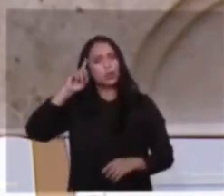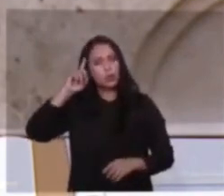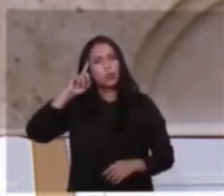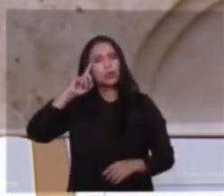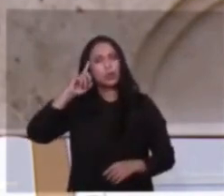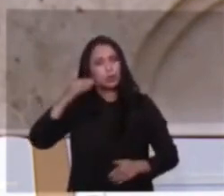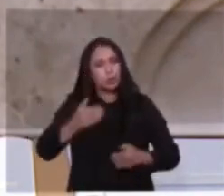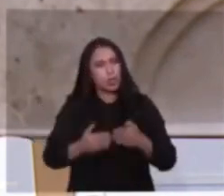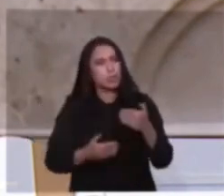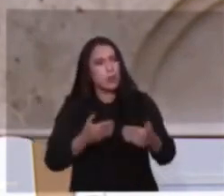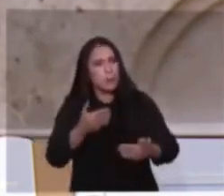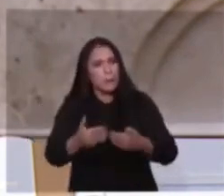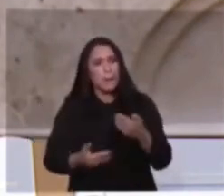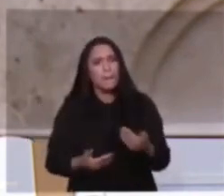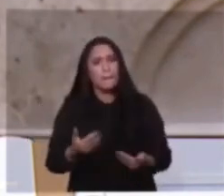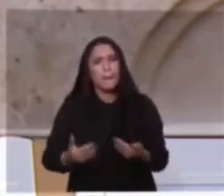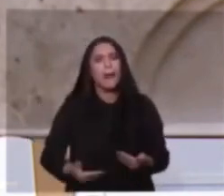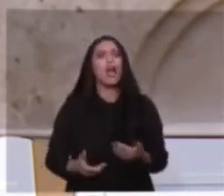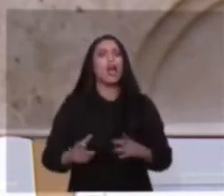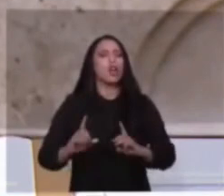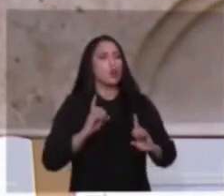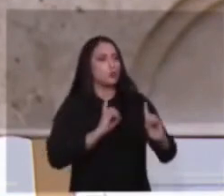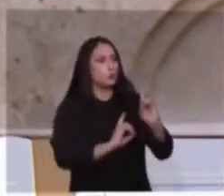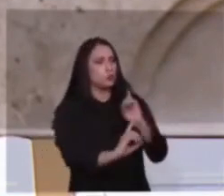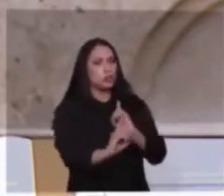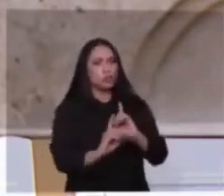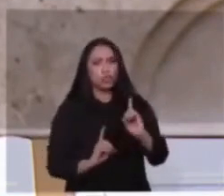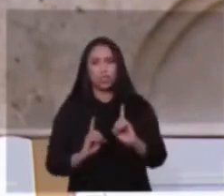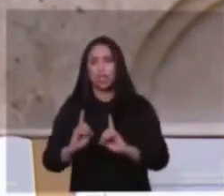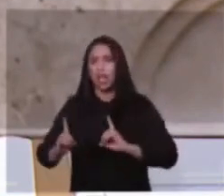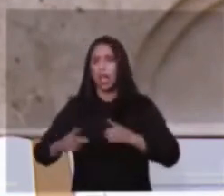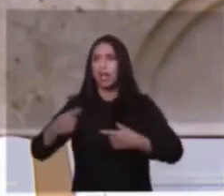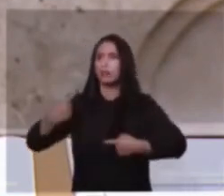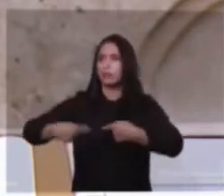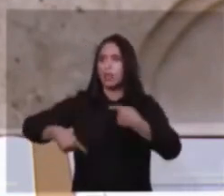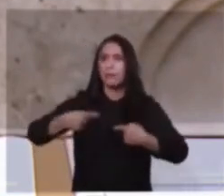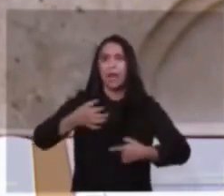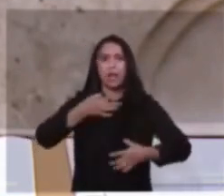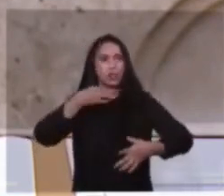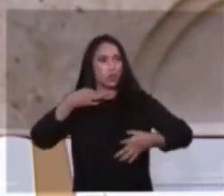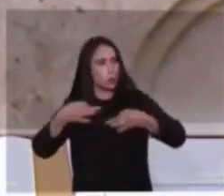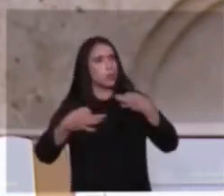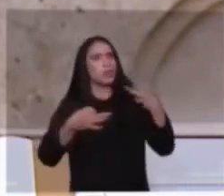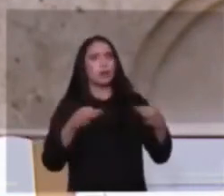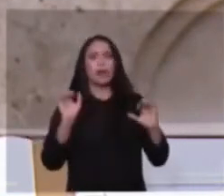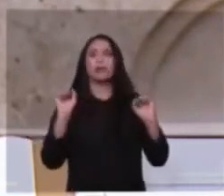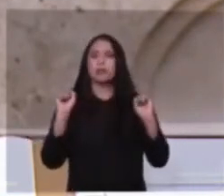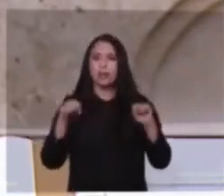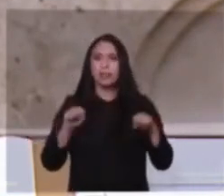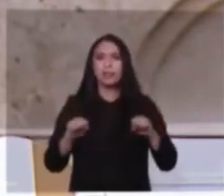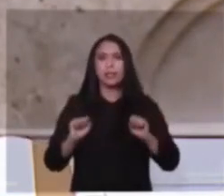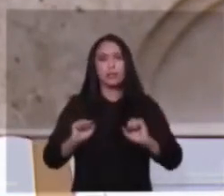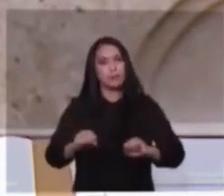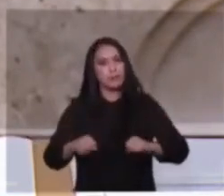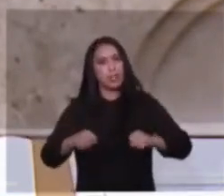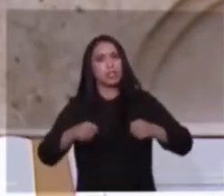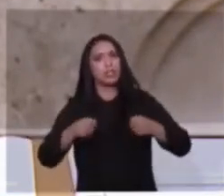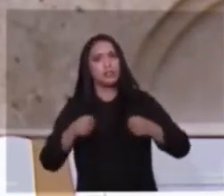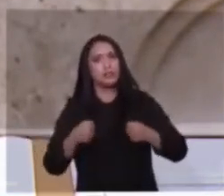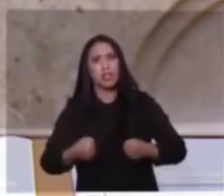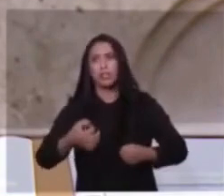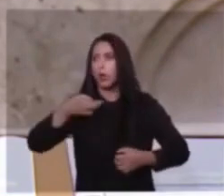com o diálogo, o debate acalorado de ideias, sim, a defesa de